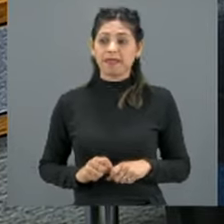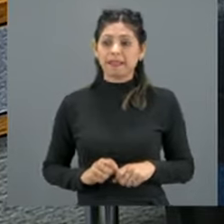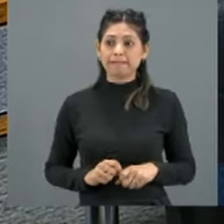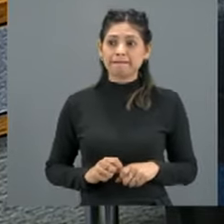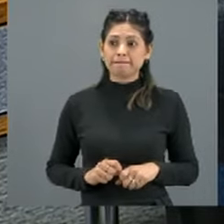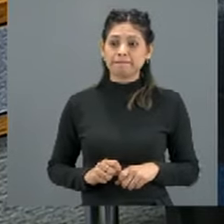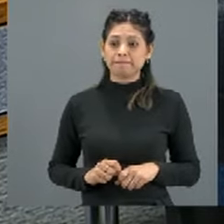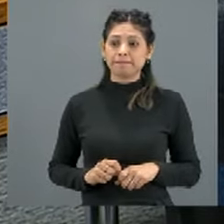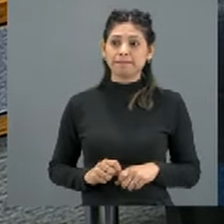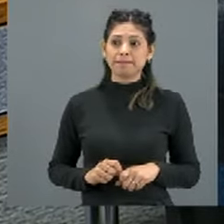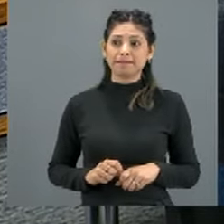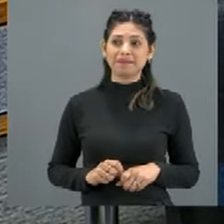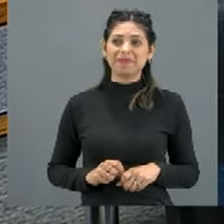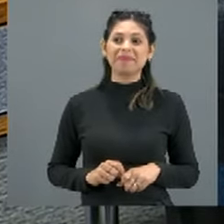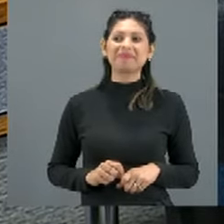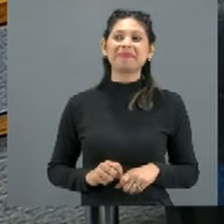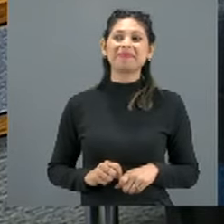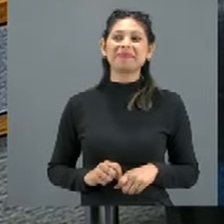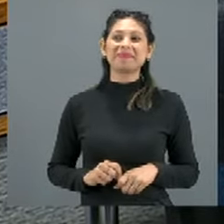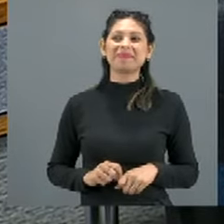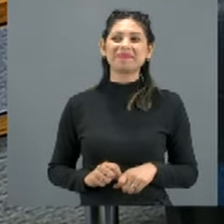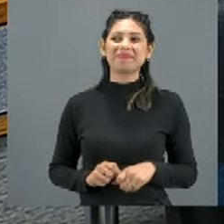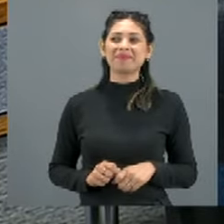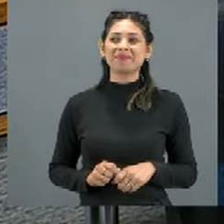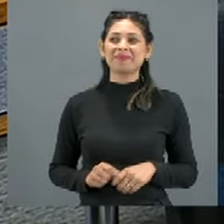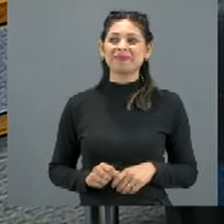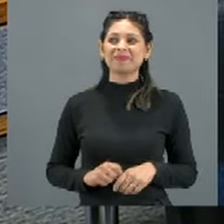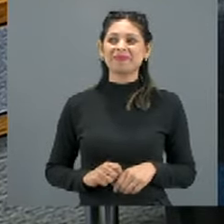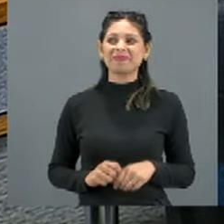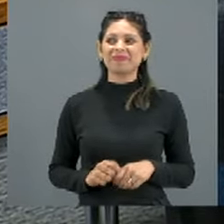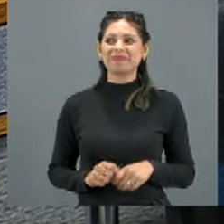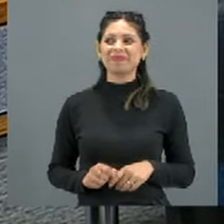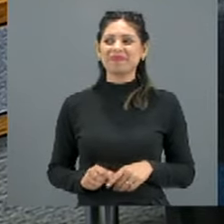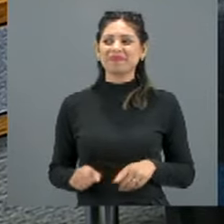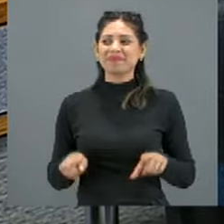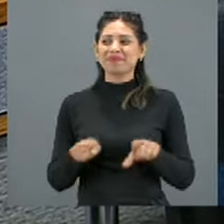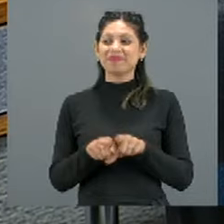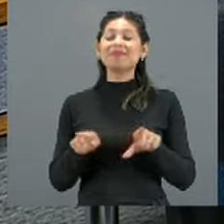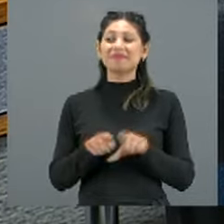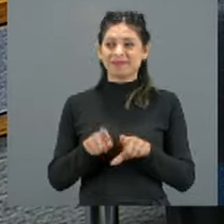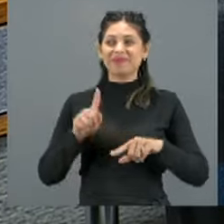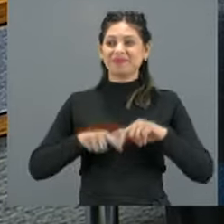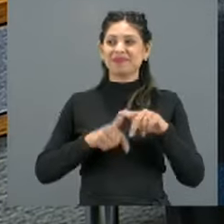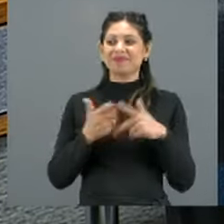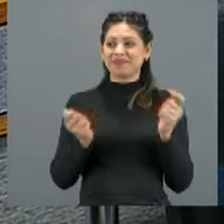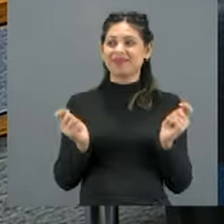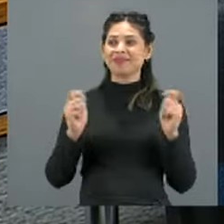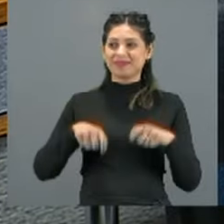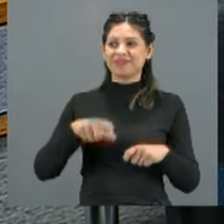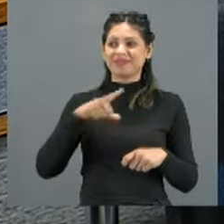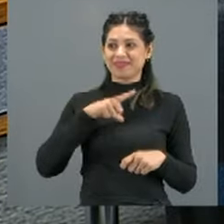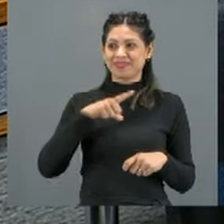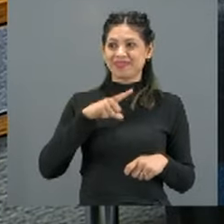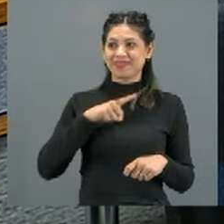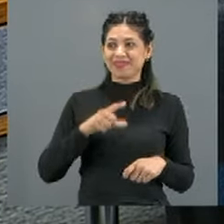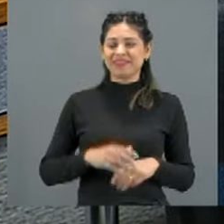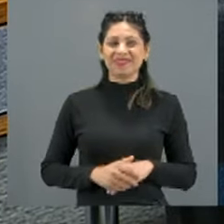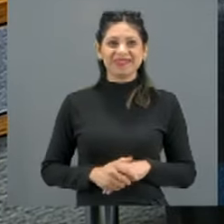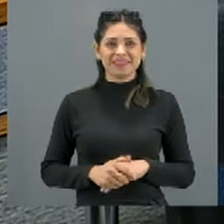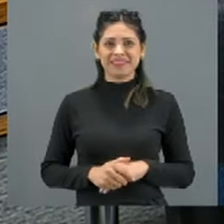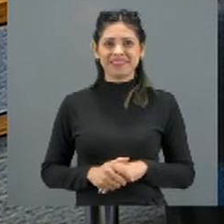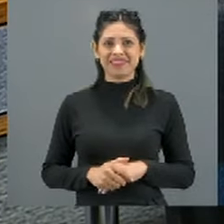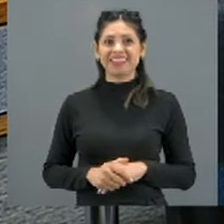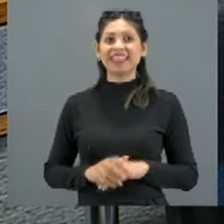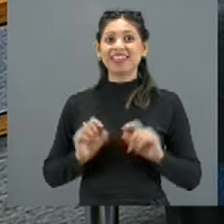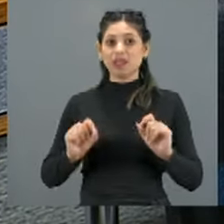conversar com cada etnia individualmente, sabendo, conhecendo a sua cultura, conhecendo as suas necessidades. E